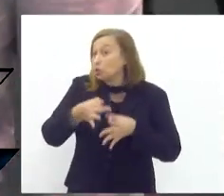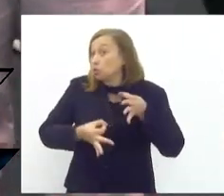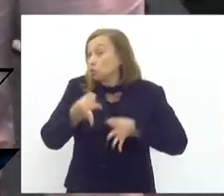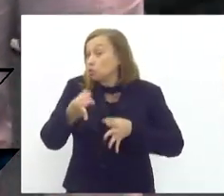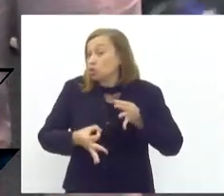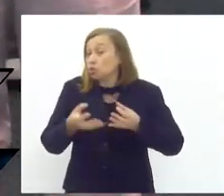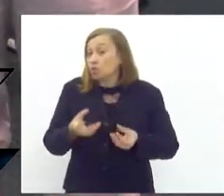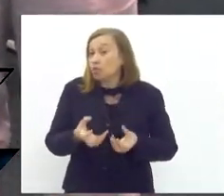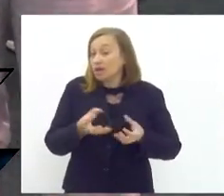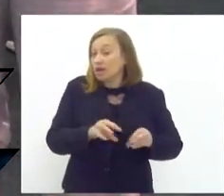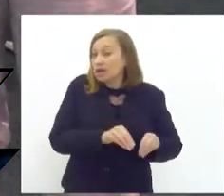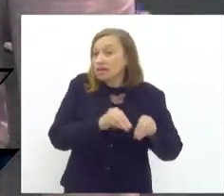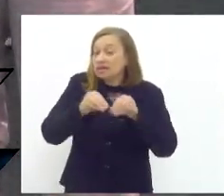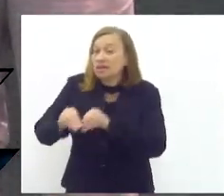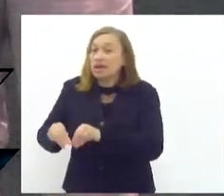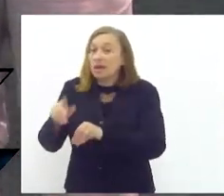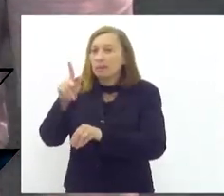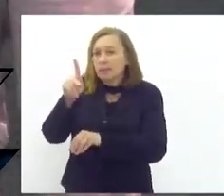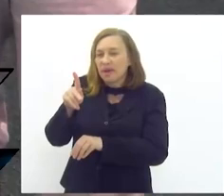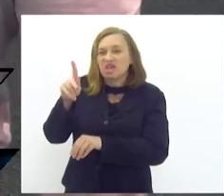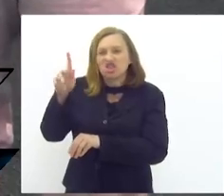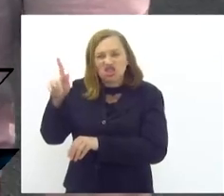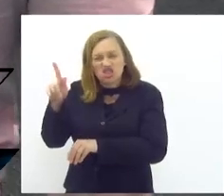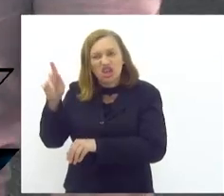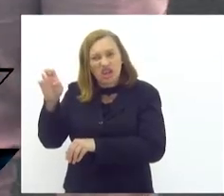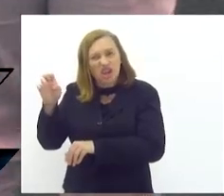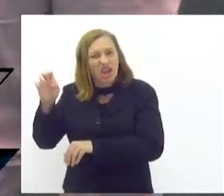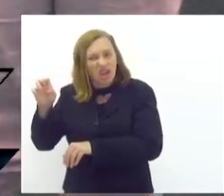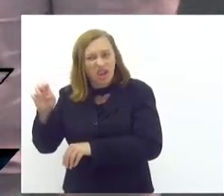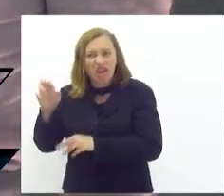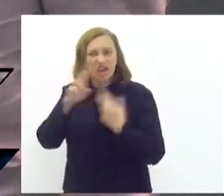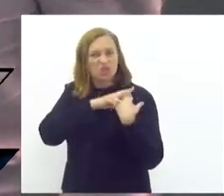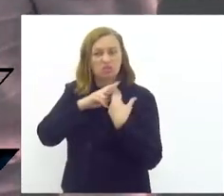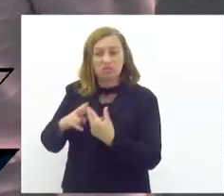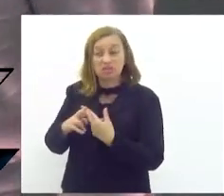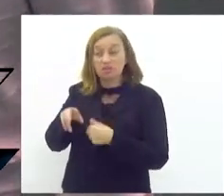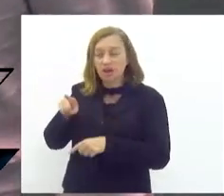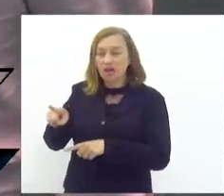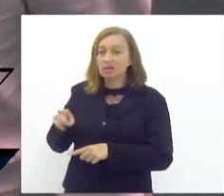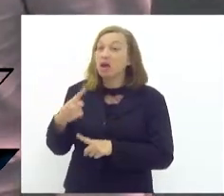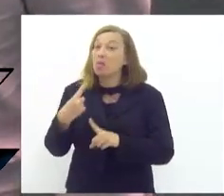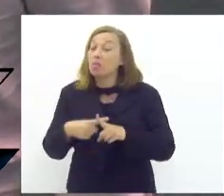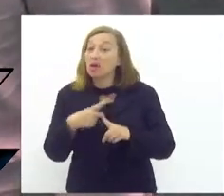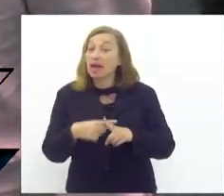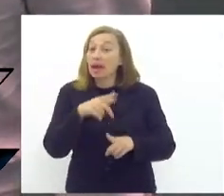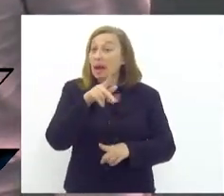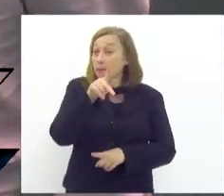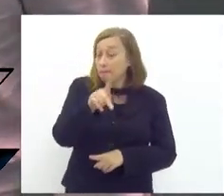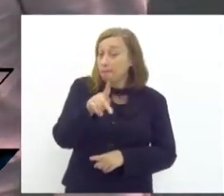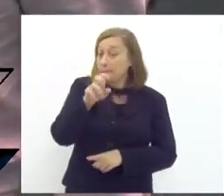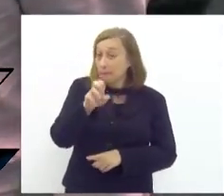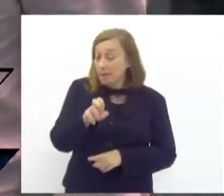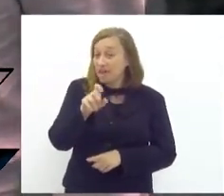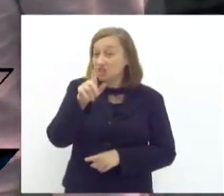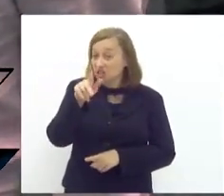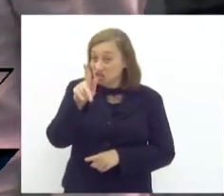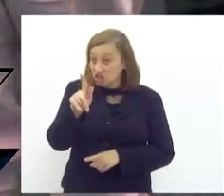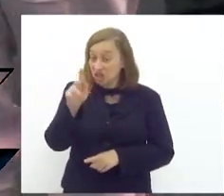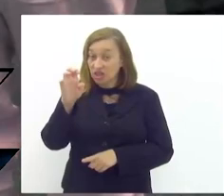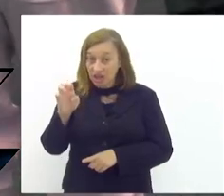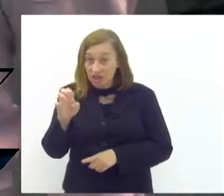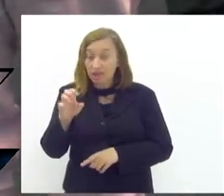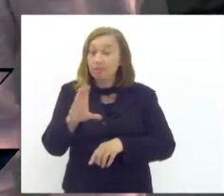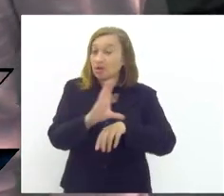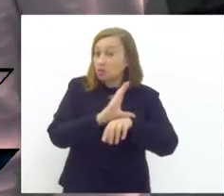quer transferir para pge essa responsabilidade porque a PG pega previsão da constituição